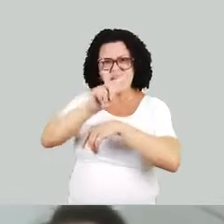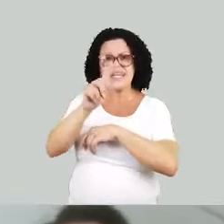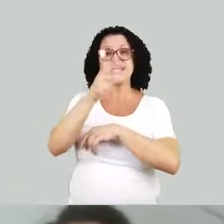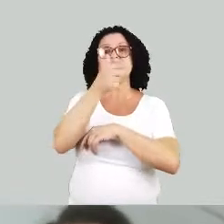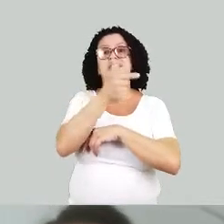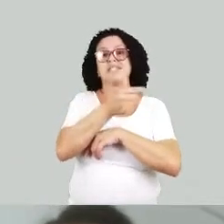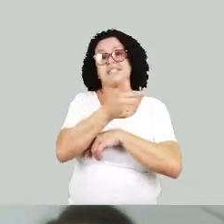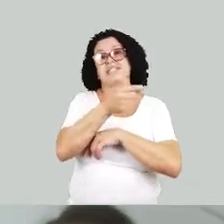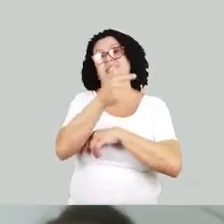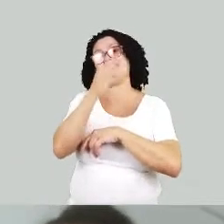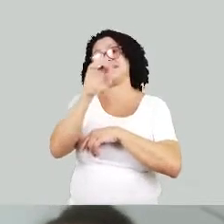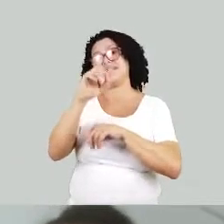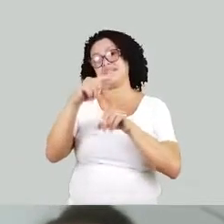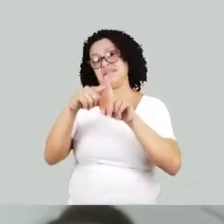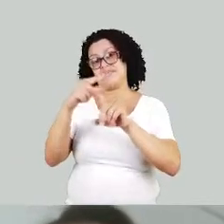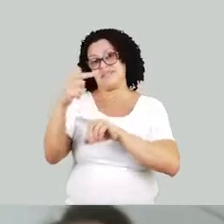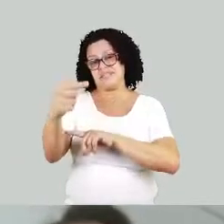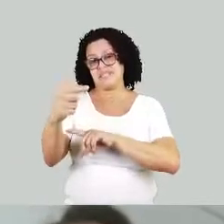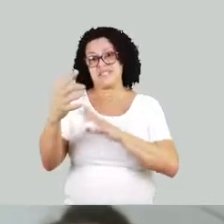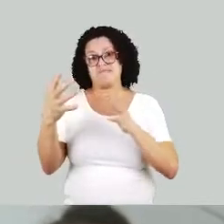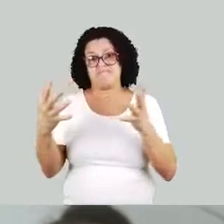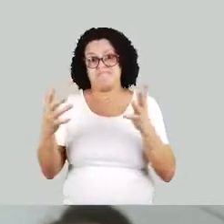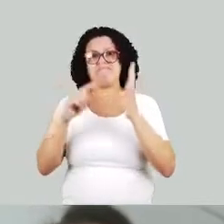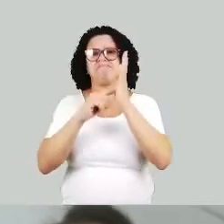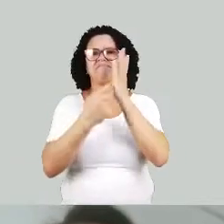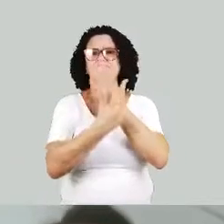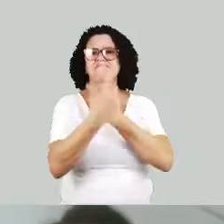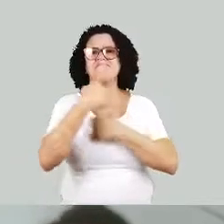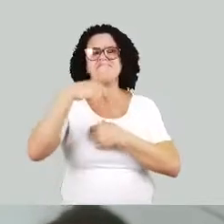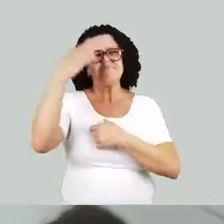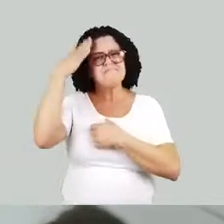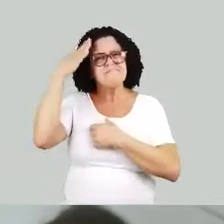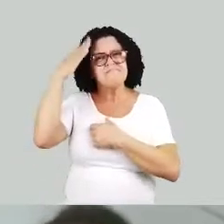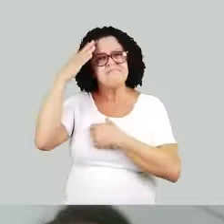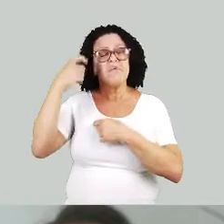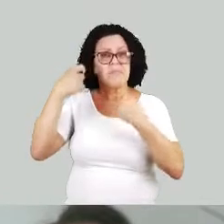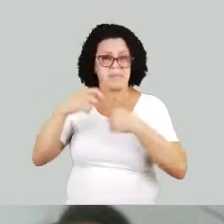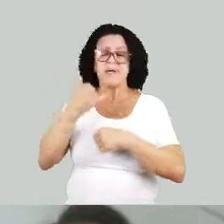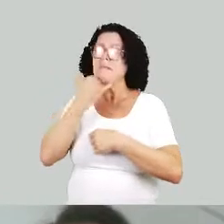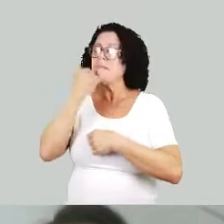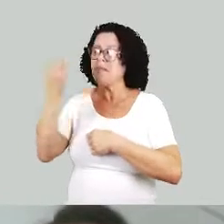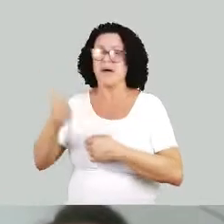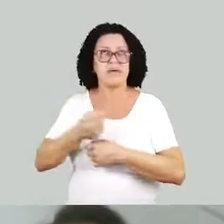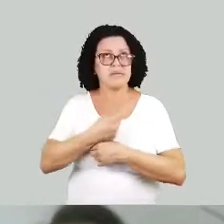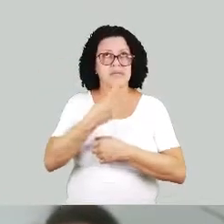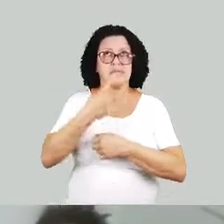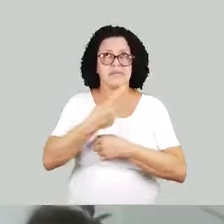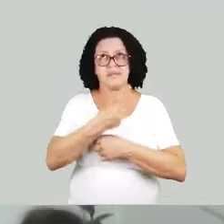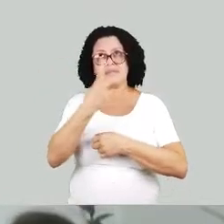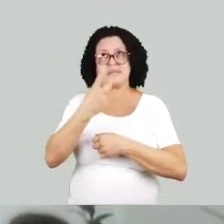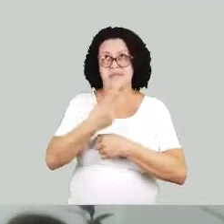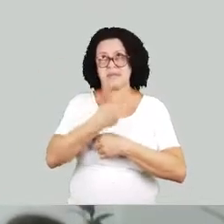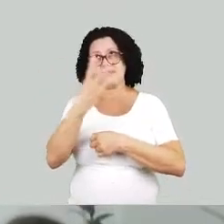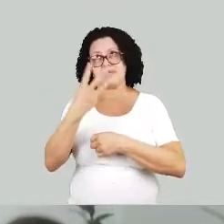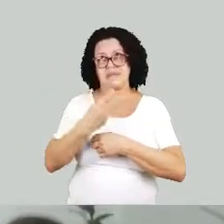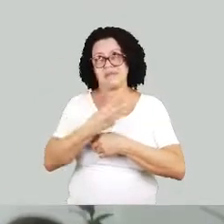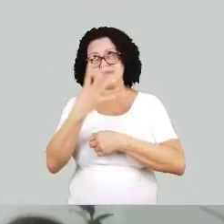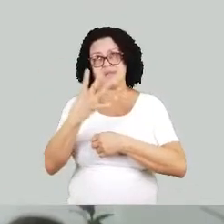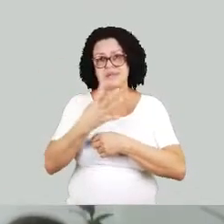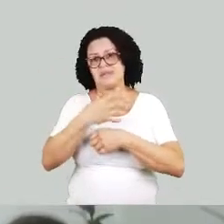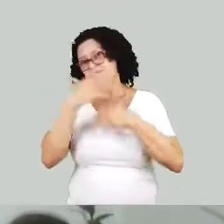e sim 70 vezes 7. Ou seja, temos que perdoar quantas vezes necessário